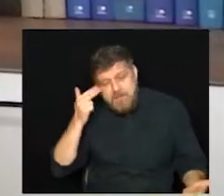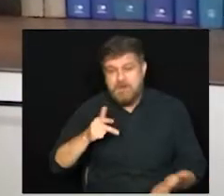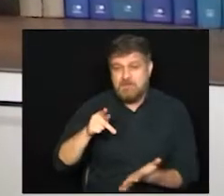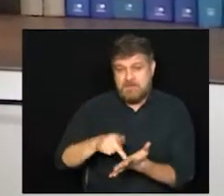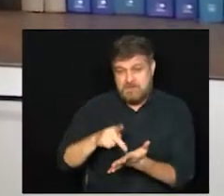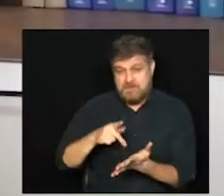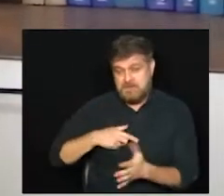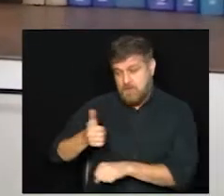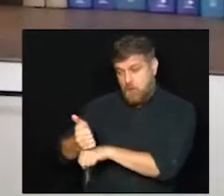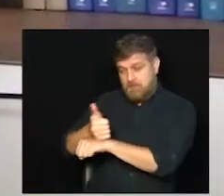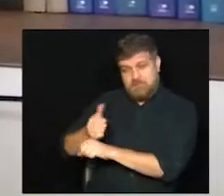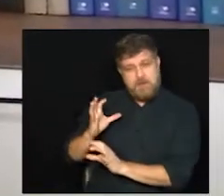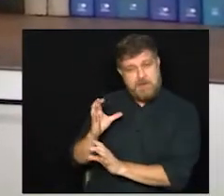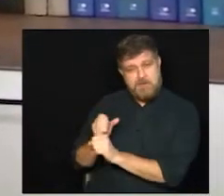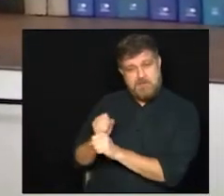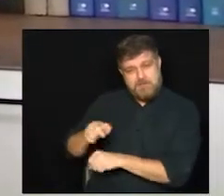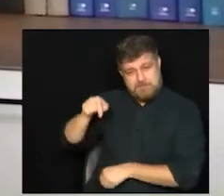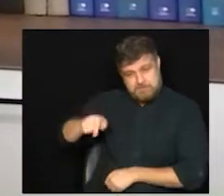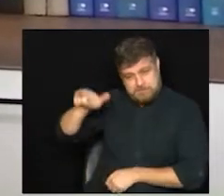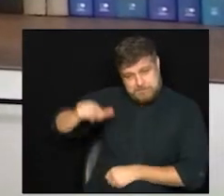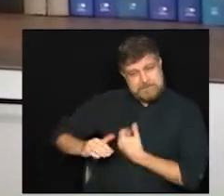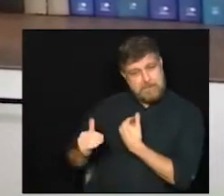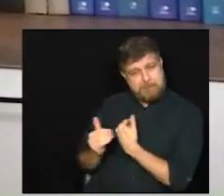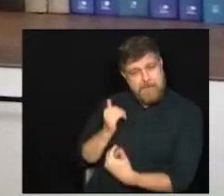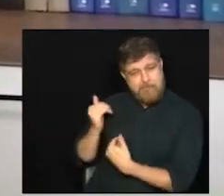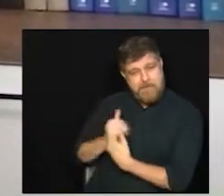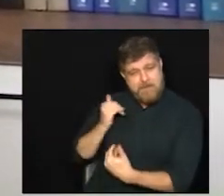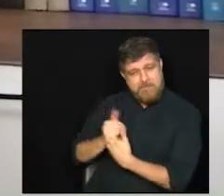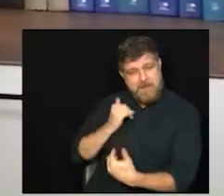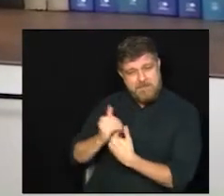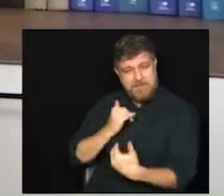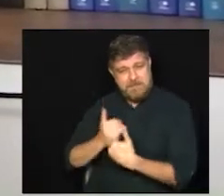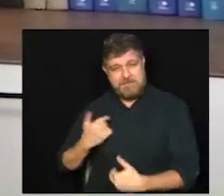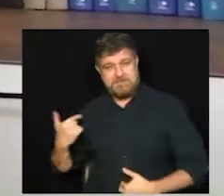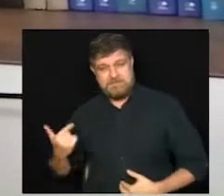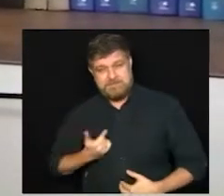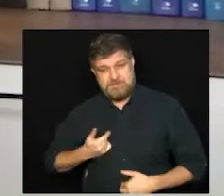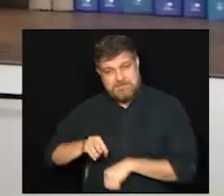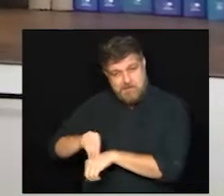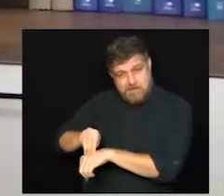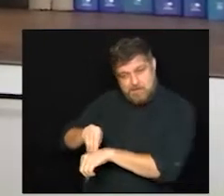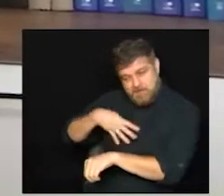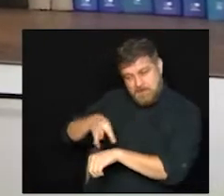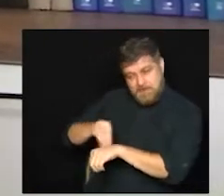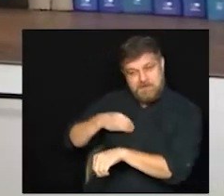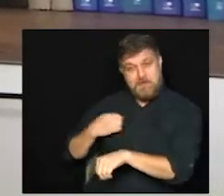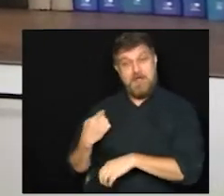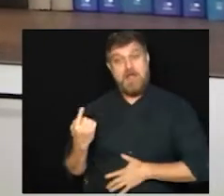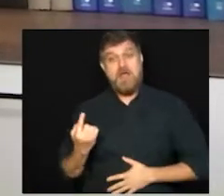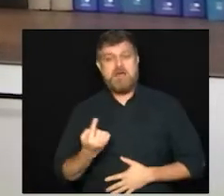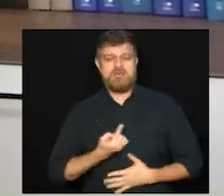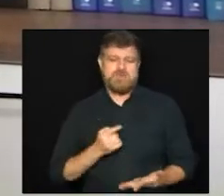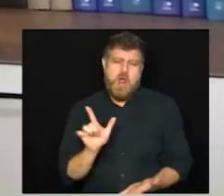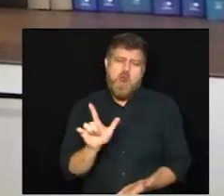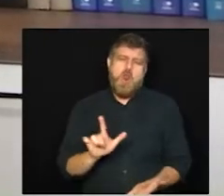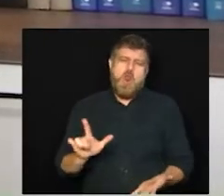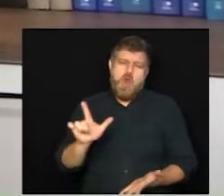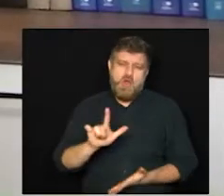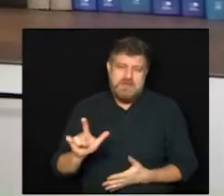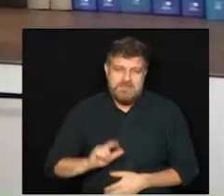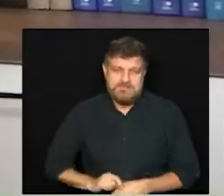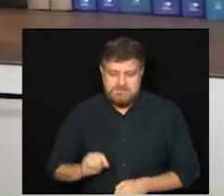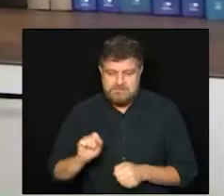os contadores, eles orientam, não é? Eles passam dicas para as pessoas, logicamente,